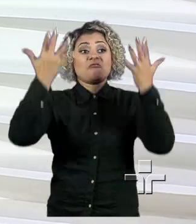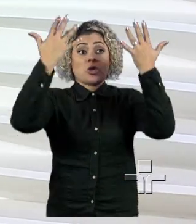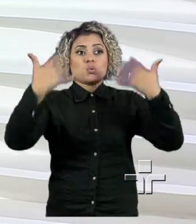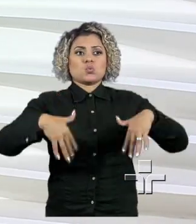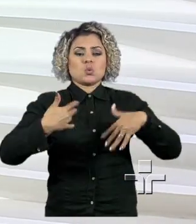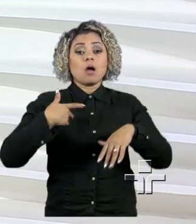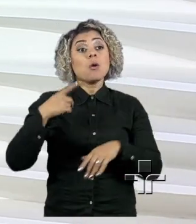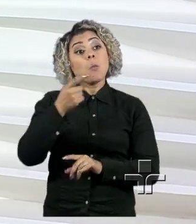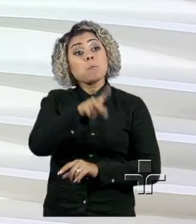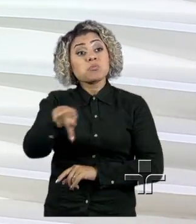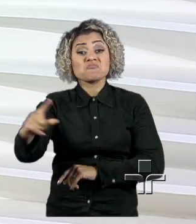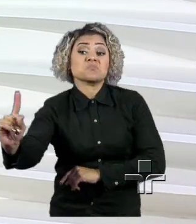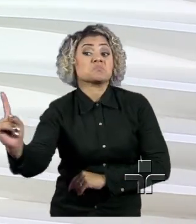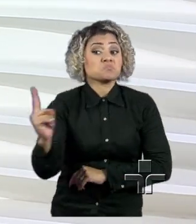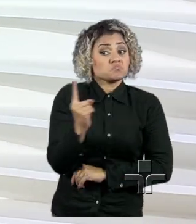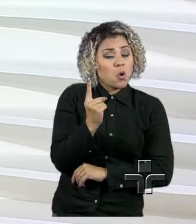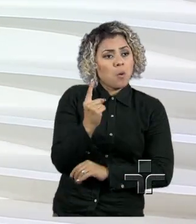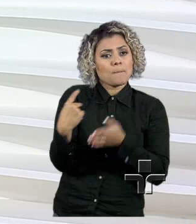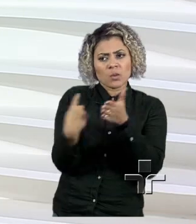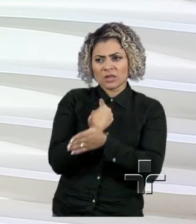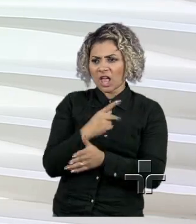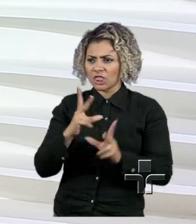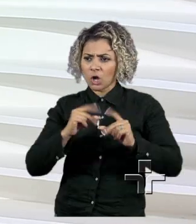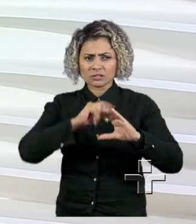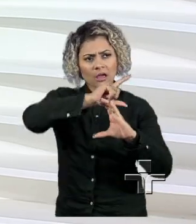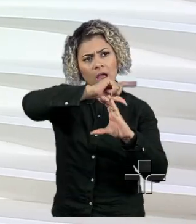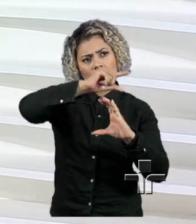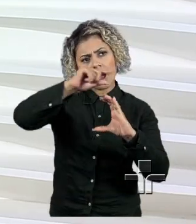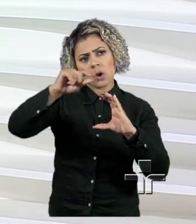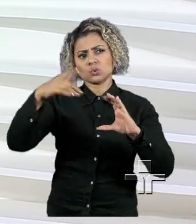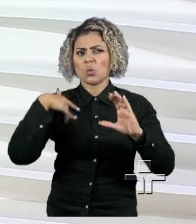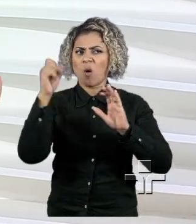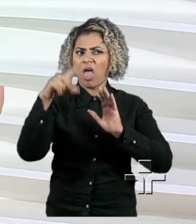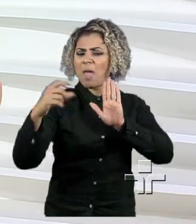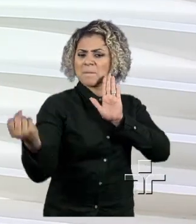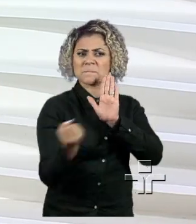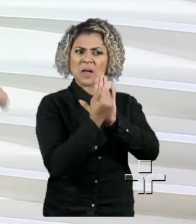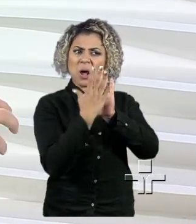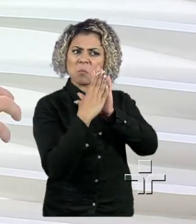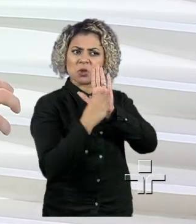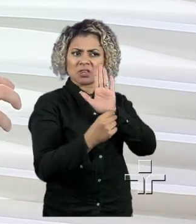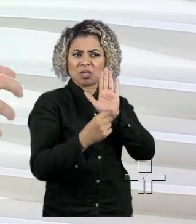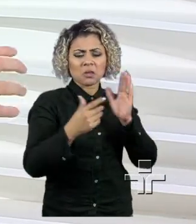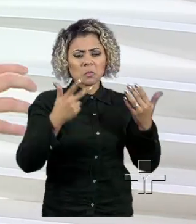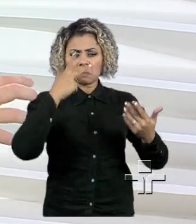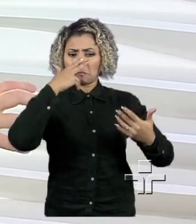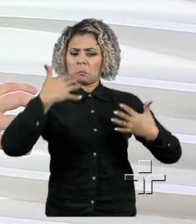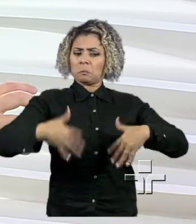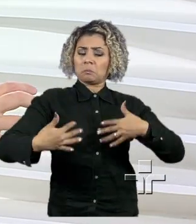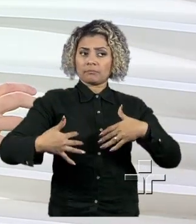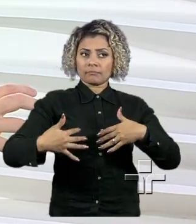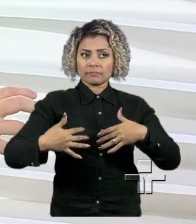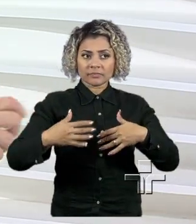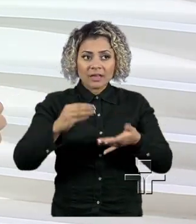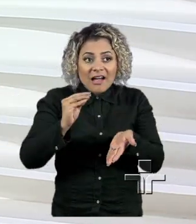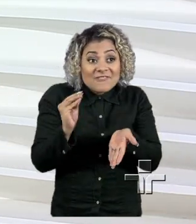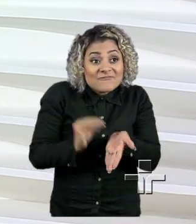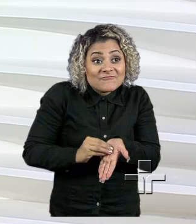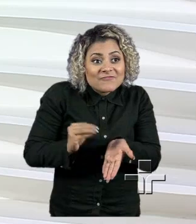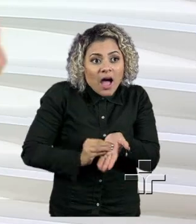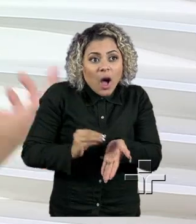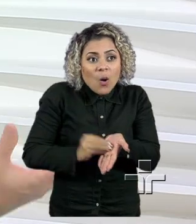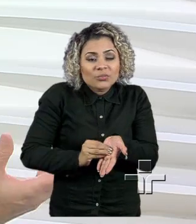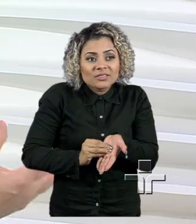veio um professor falar que a Cacau Show era um caso emblemático, onde a escassez foi